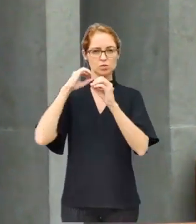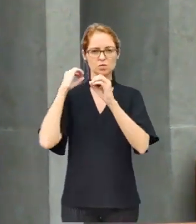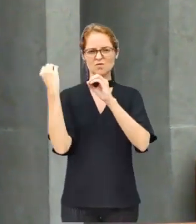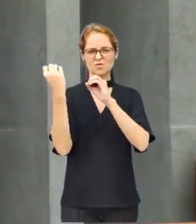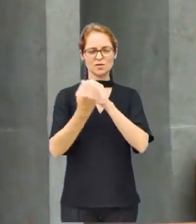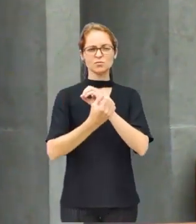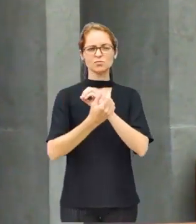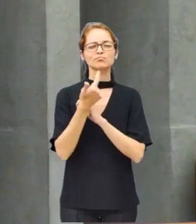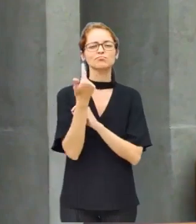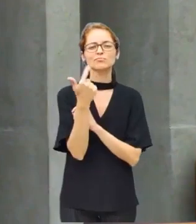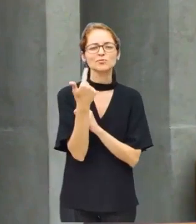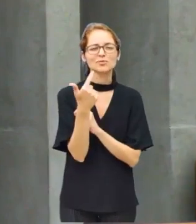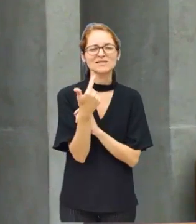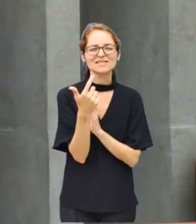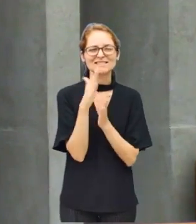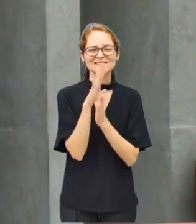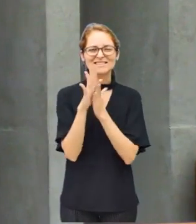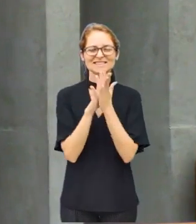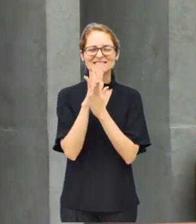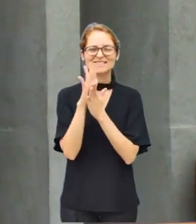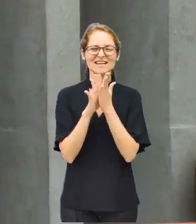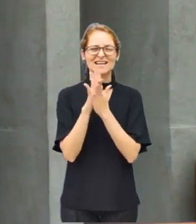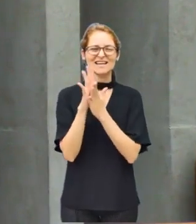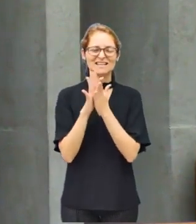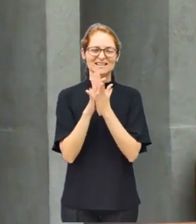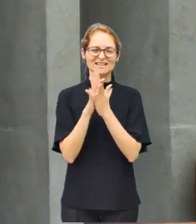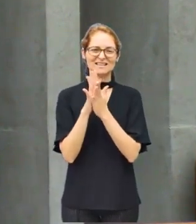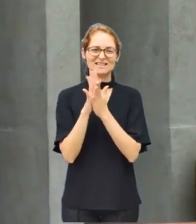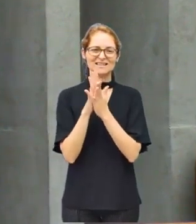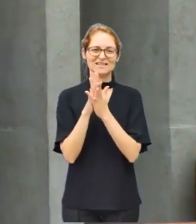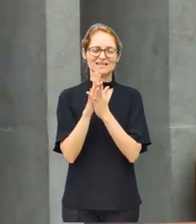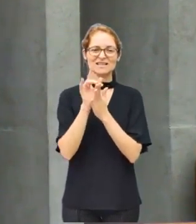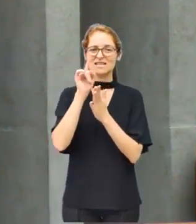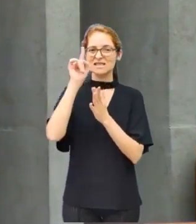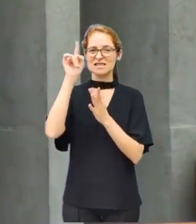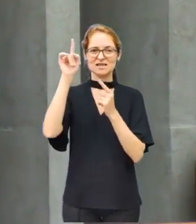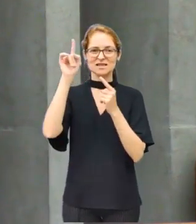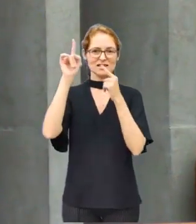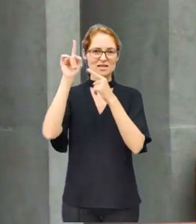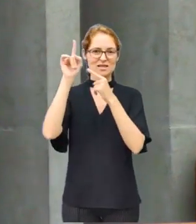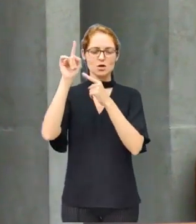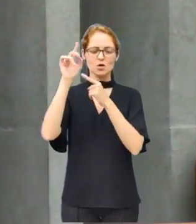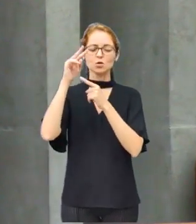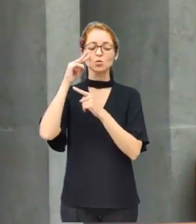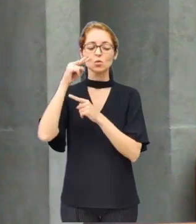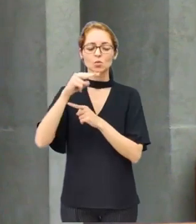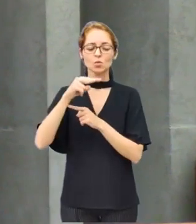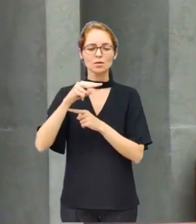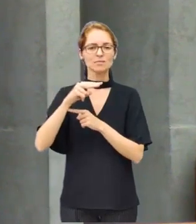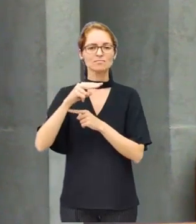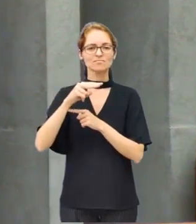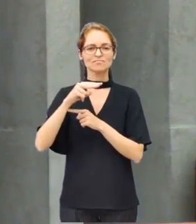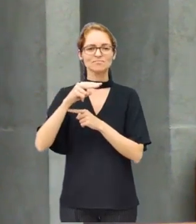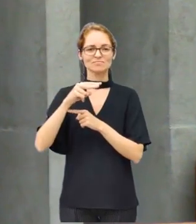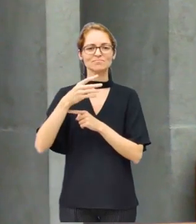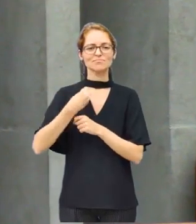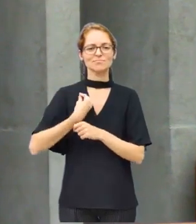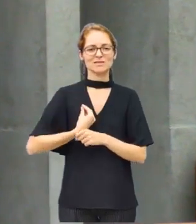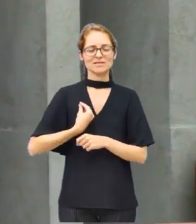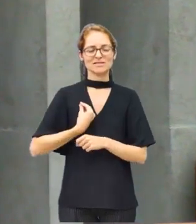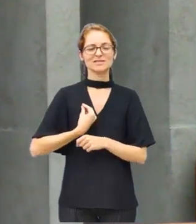um milímetro sequer no qual Deus, do vasto cosmos, em que Deus não esteja presente,